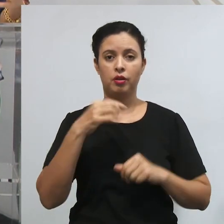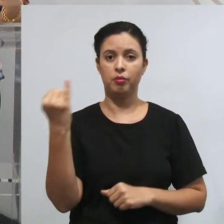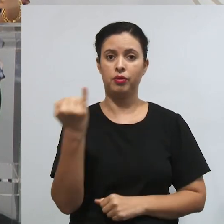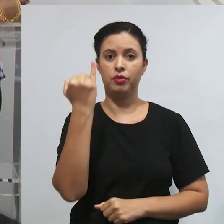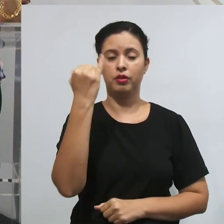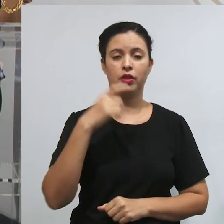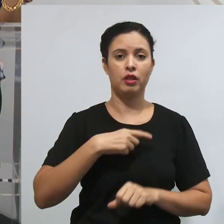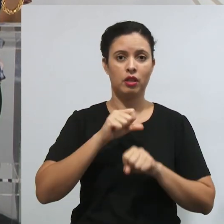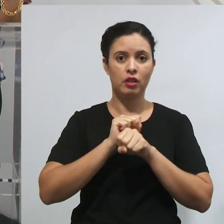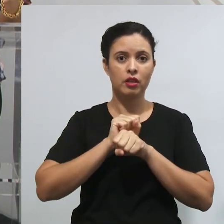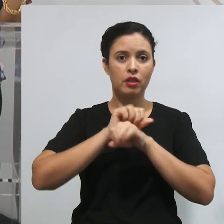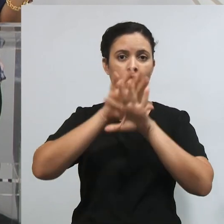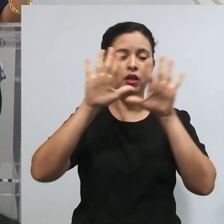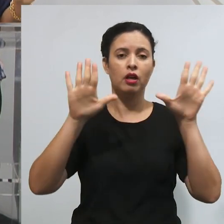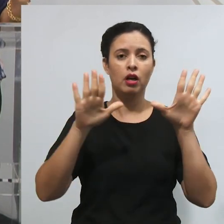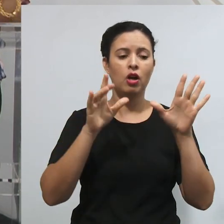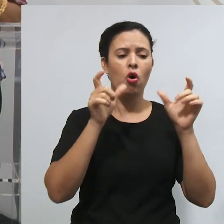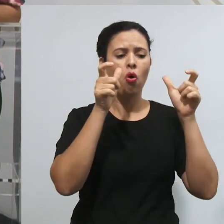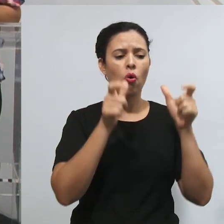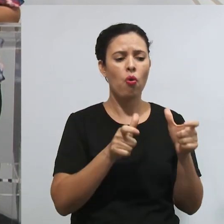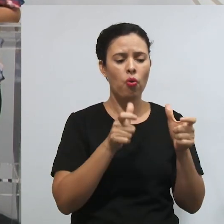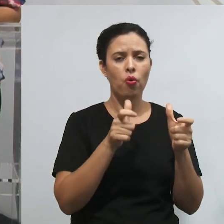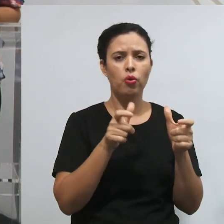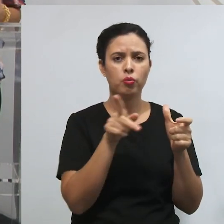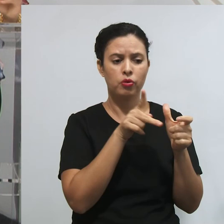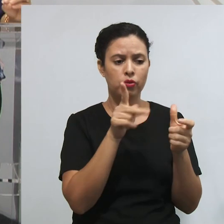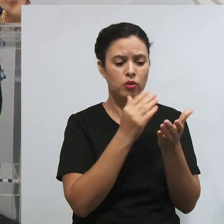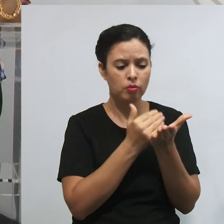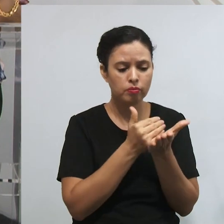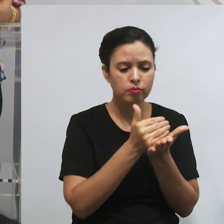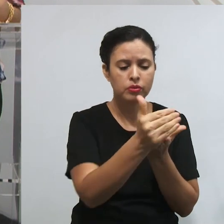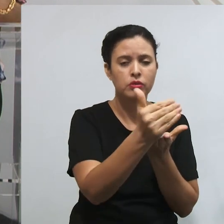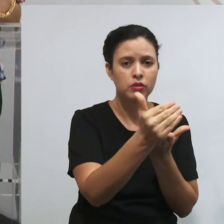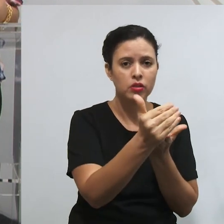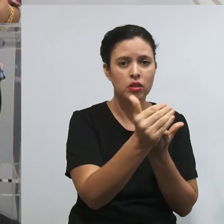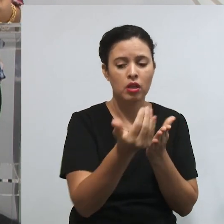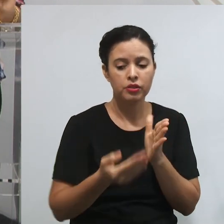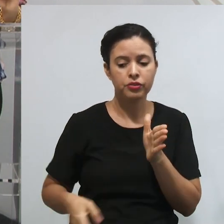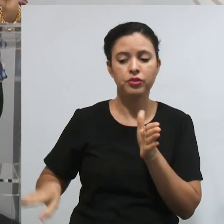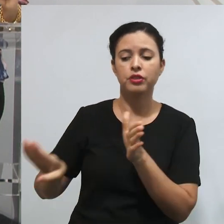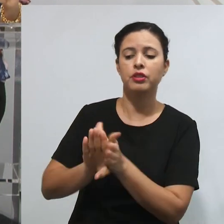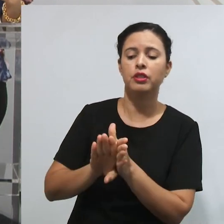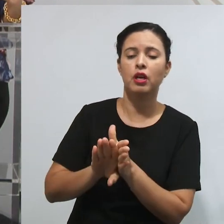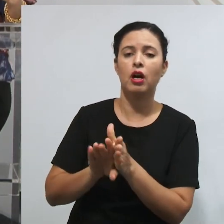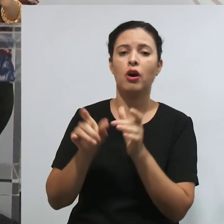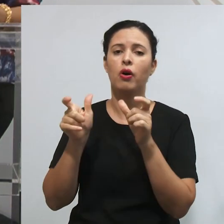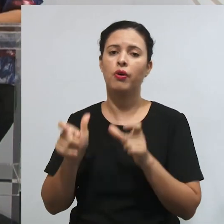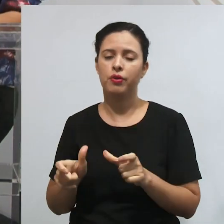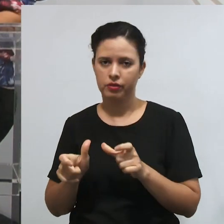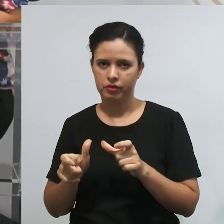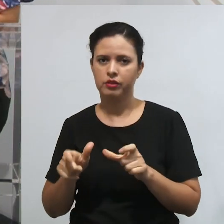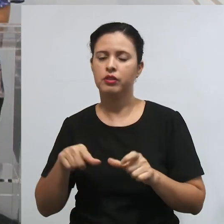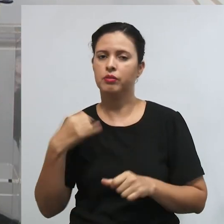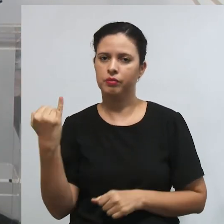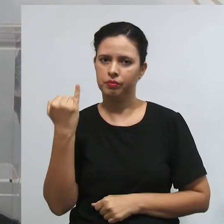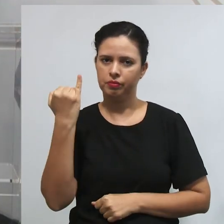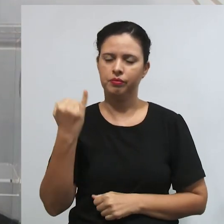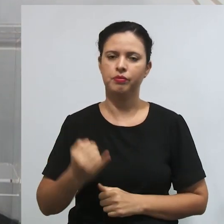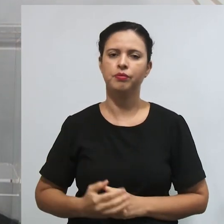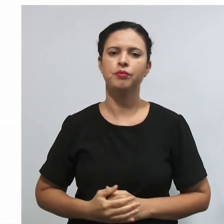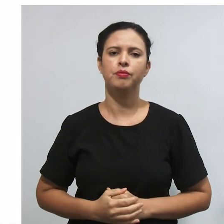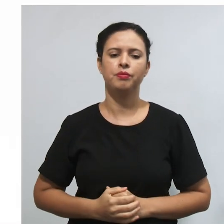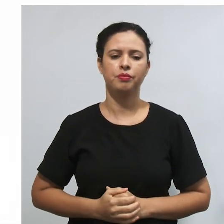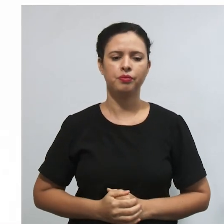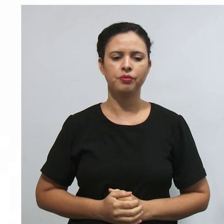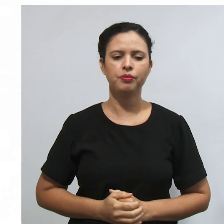muita clareza de onde ele está e para onde ele quer ir com o seu aluno, ter claro os seus objetivos de ensino. Então,